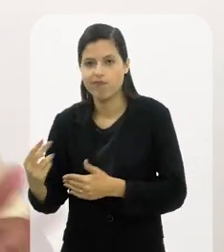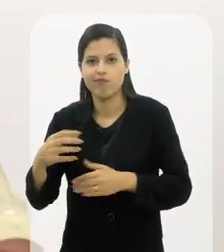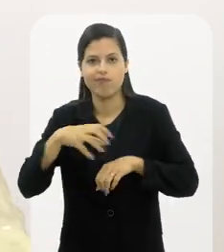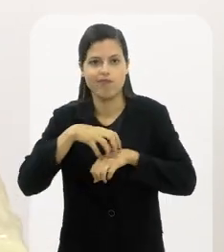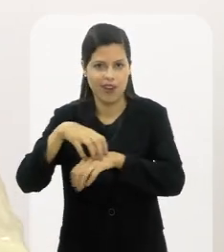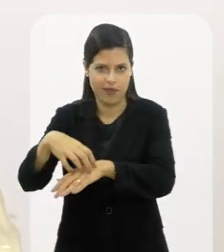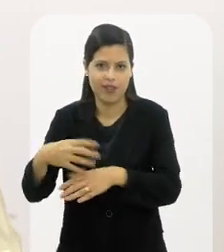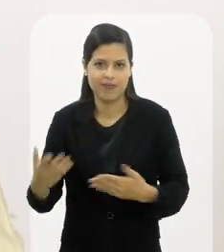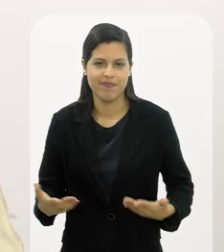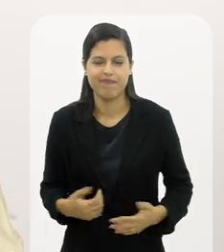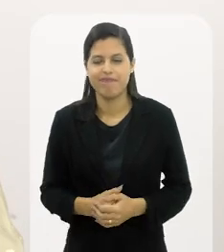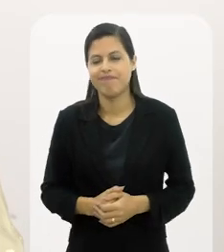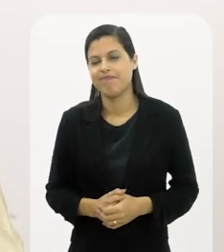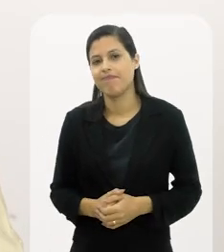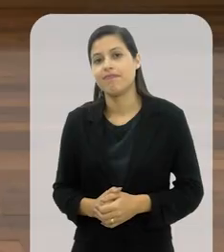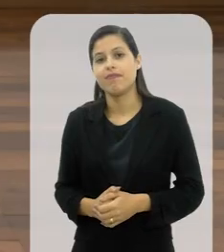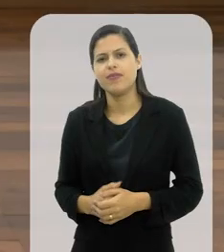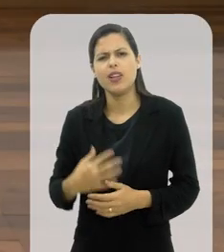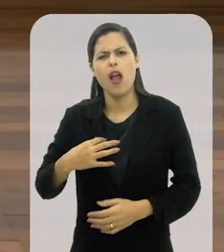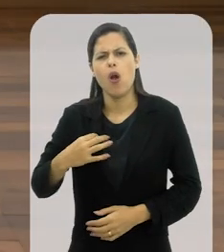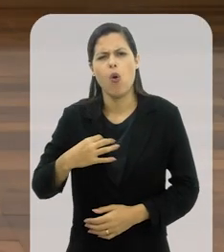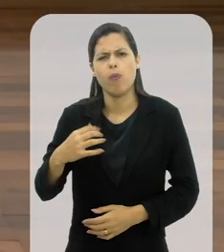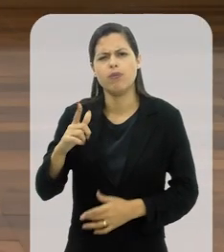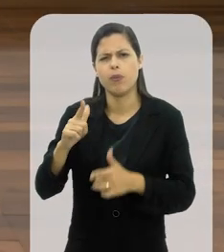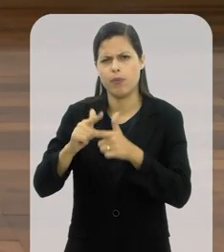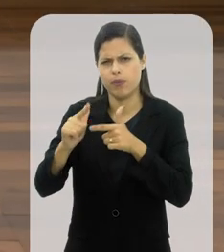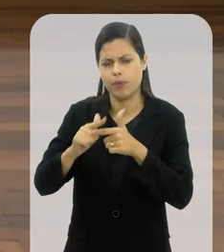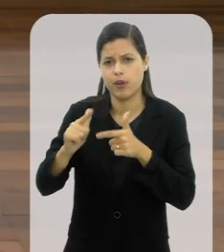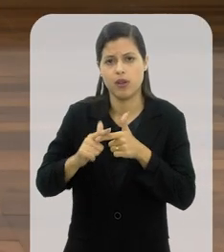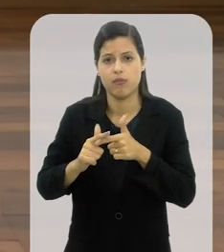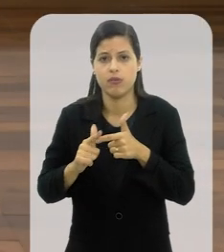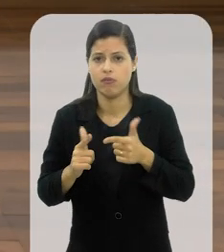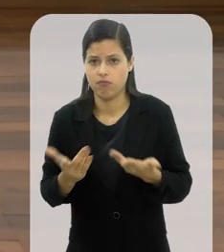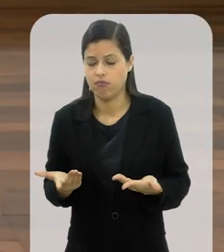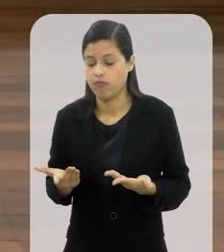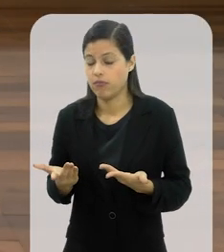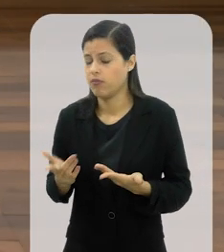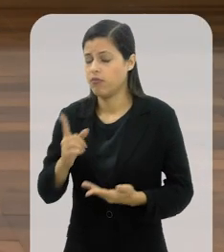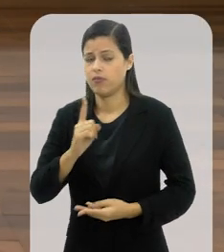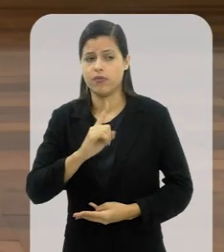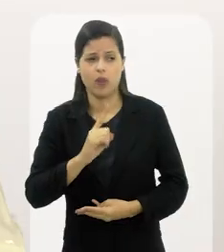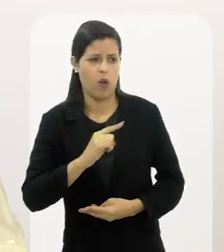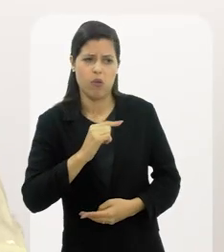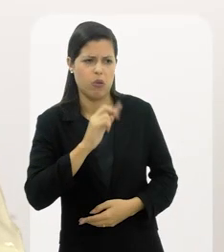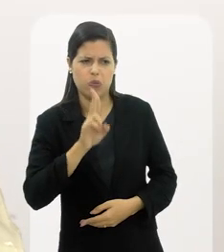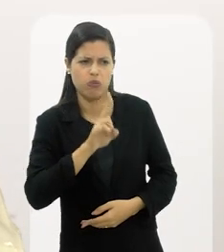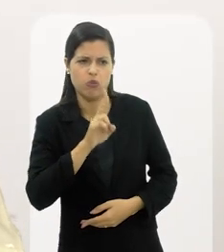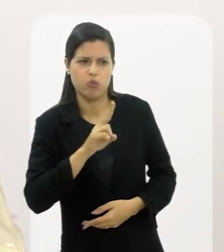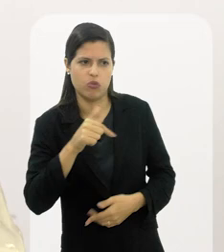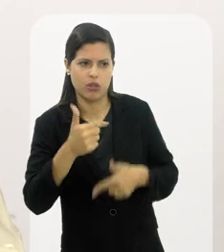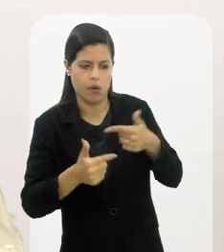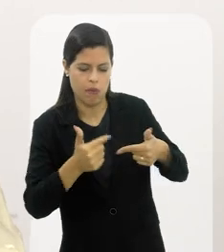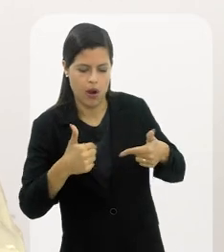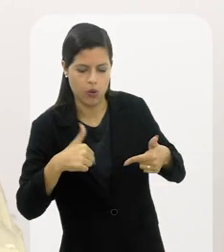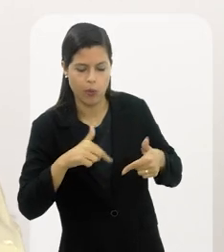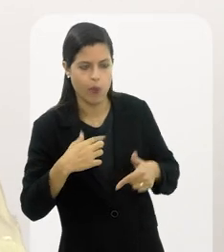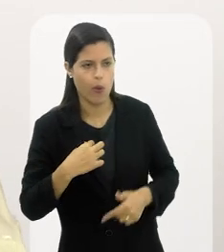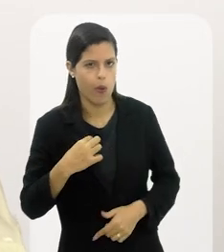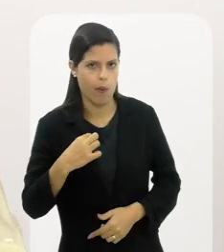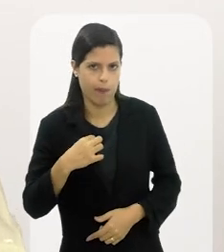pudessem provar o que eles quisessem, entendeu? E a vestimenta, era um problema? Não, a vestimenta não, assim, eu não trabalho com esse tipo de roupa. Em